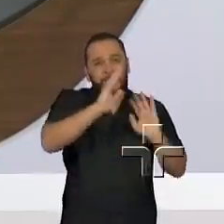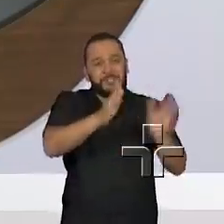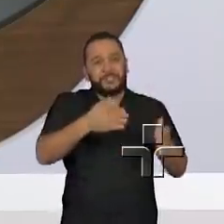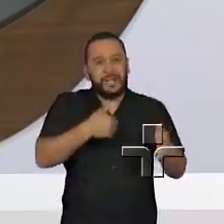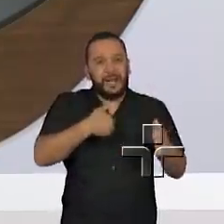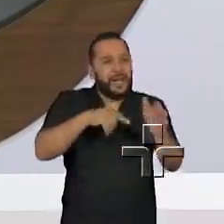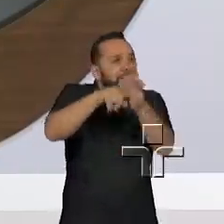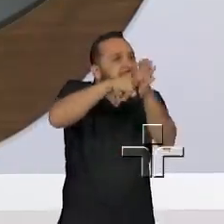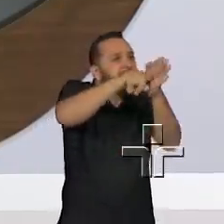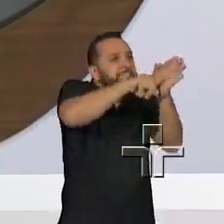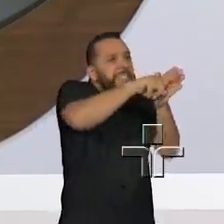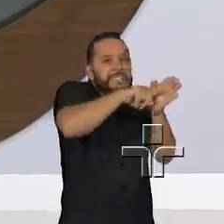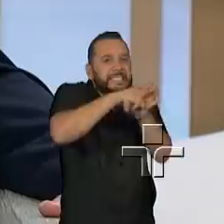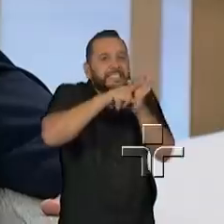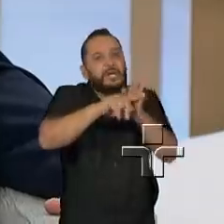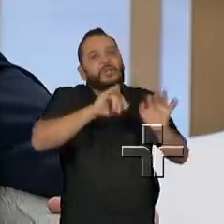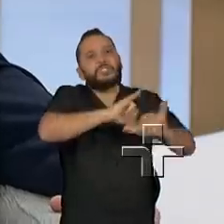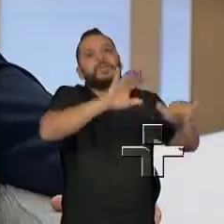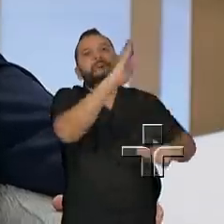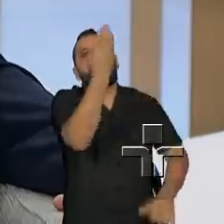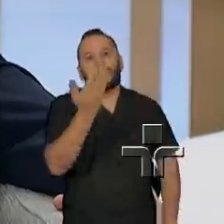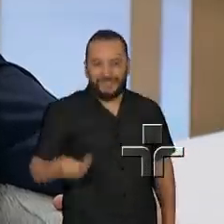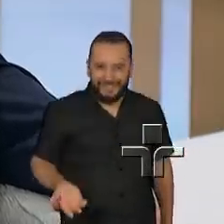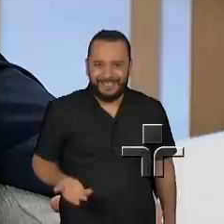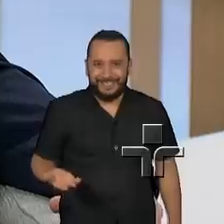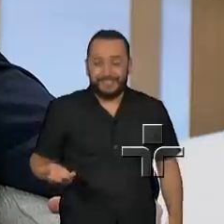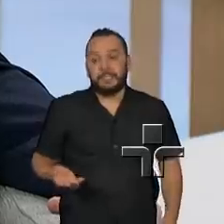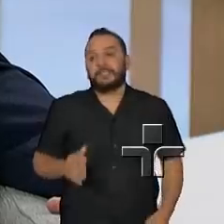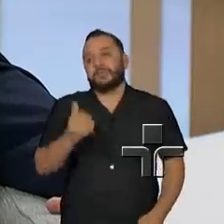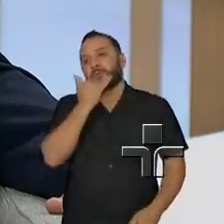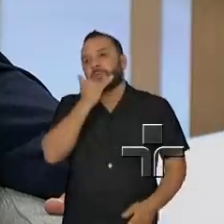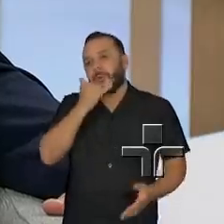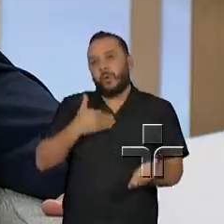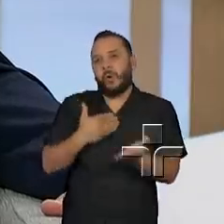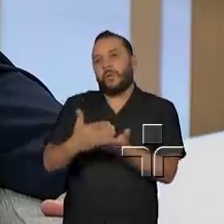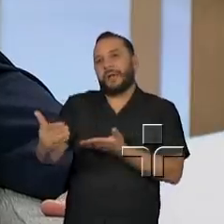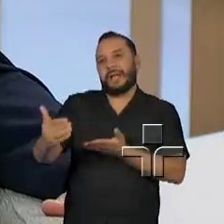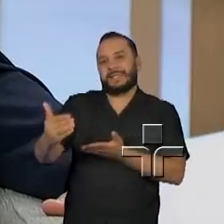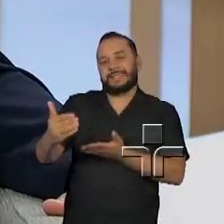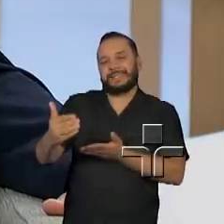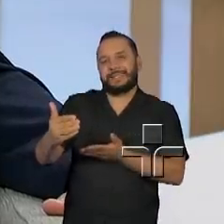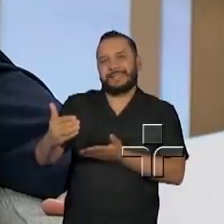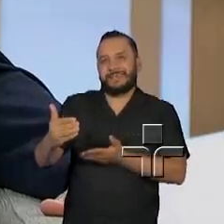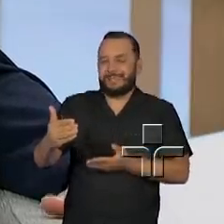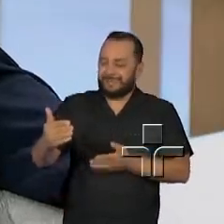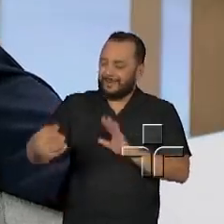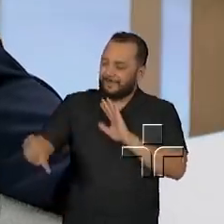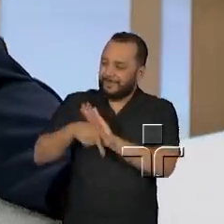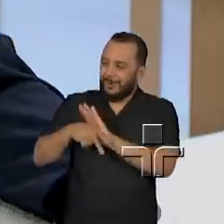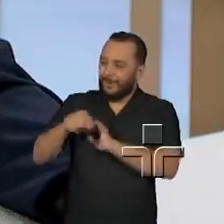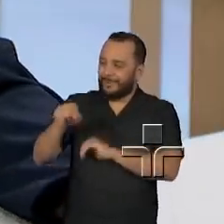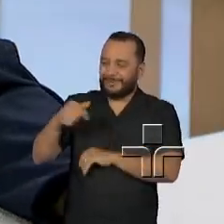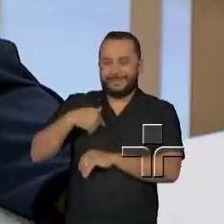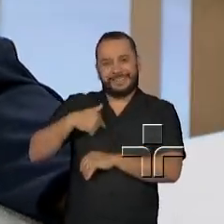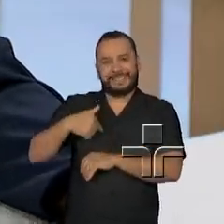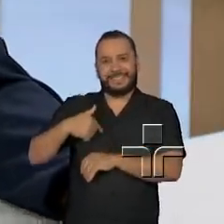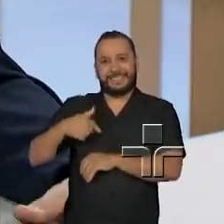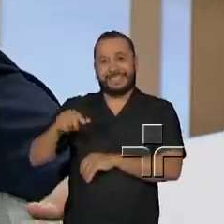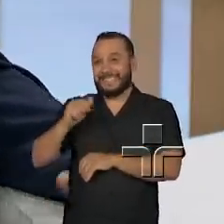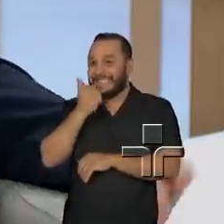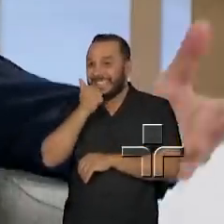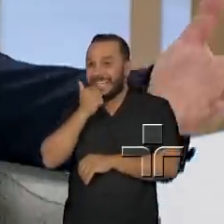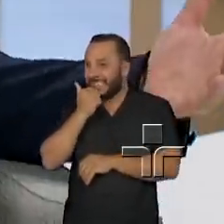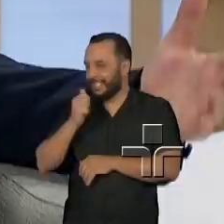de desinformação? É que esse desacoplamento ele não começa na ciência, ele começa na educação. Se você tem uma educação sólida, de